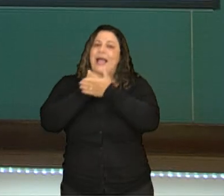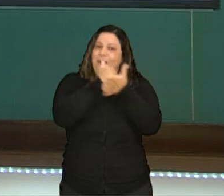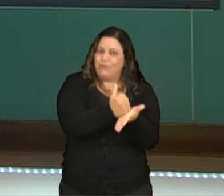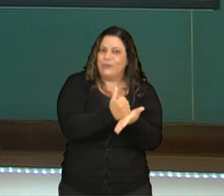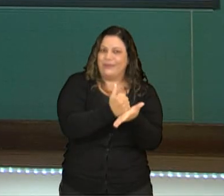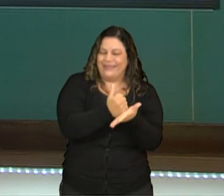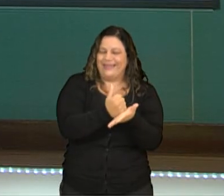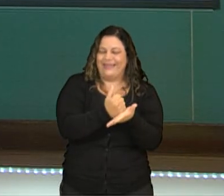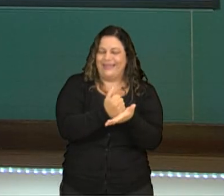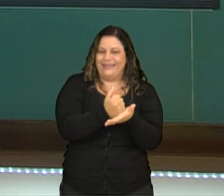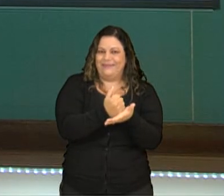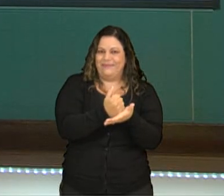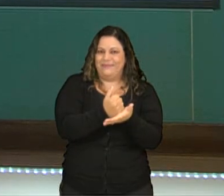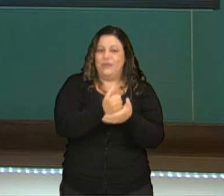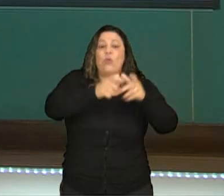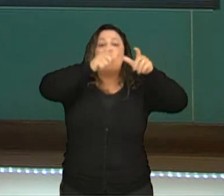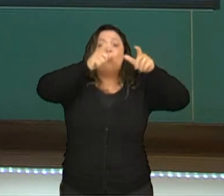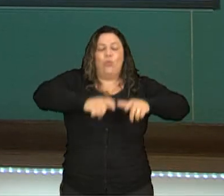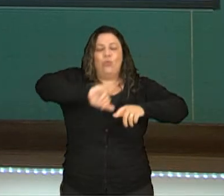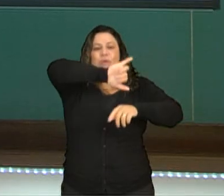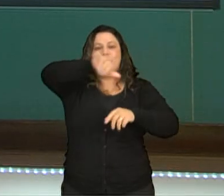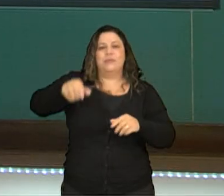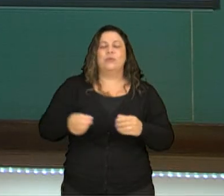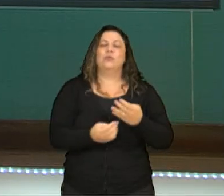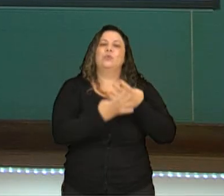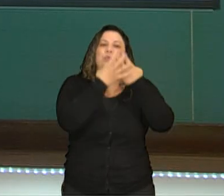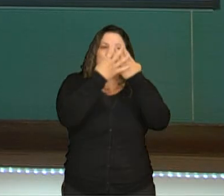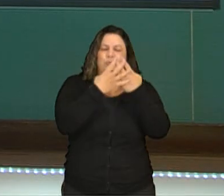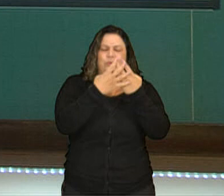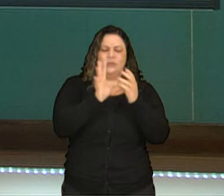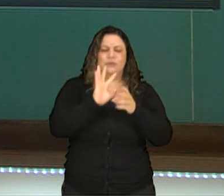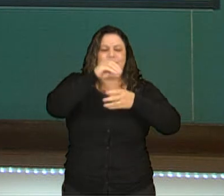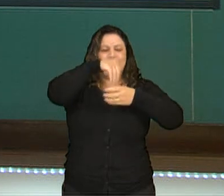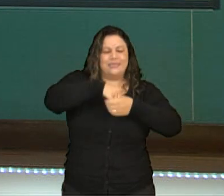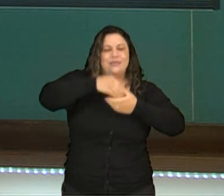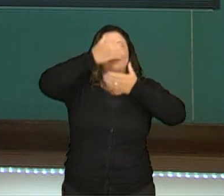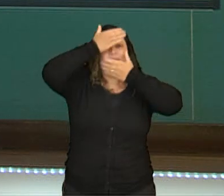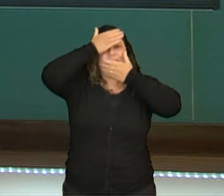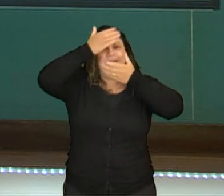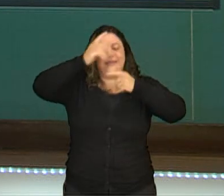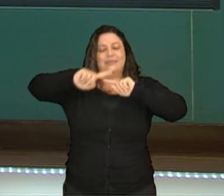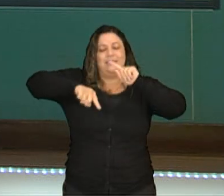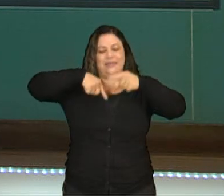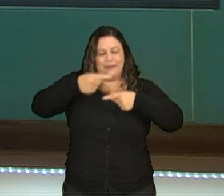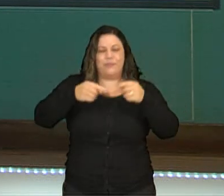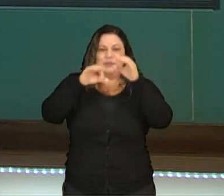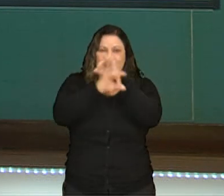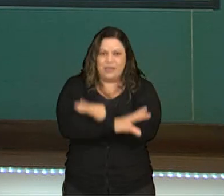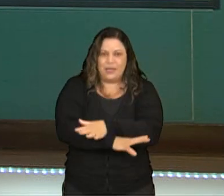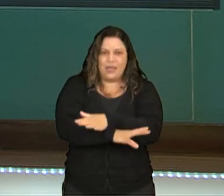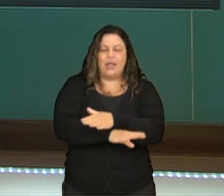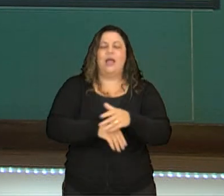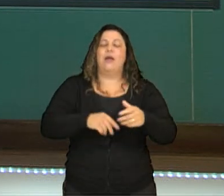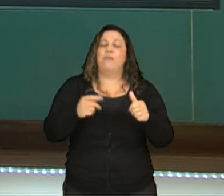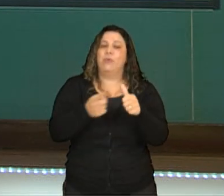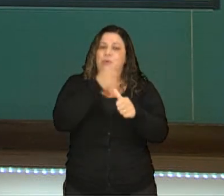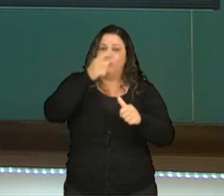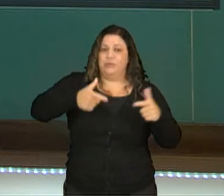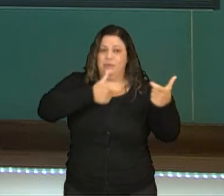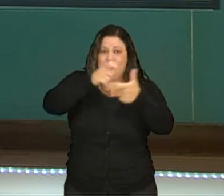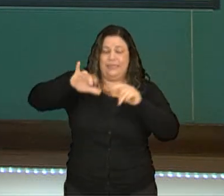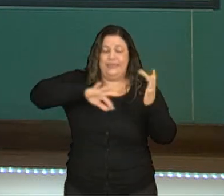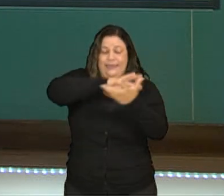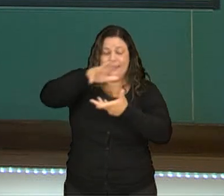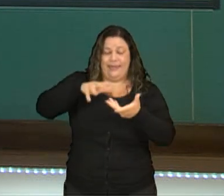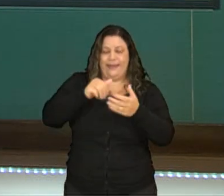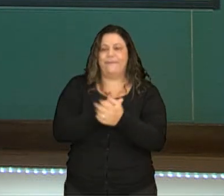Estado para os judeus na Palestina. E depois da Primeira Guerra Mundial, a Inglaterra e a França dividiram entre